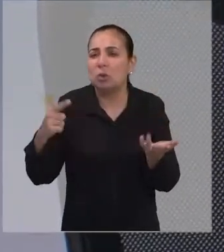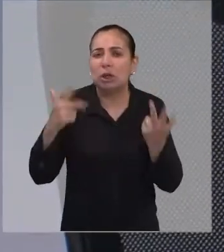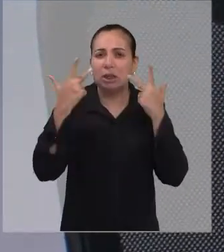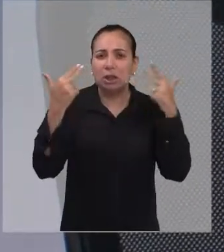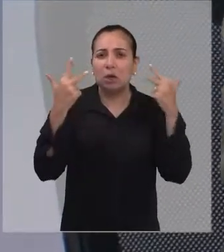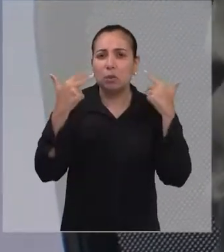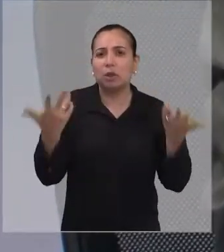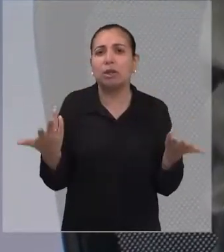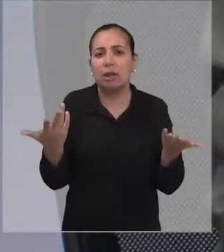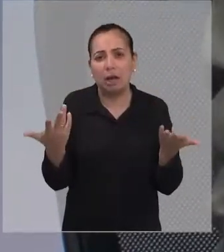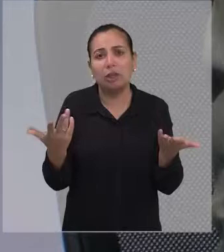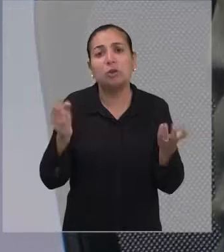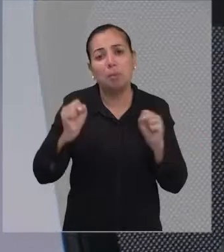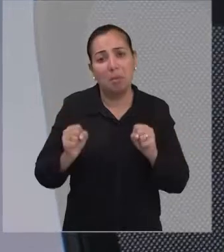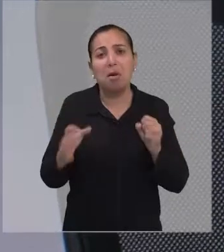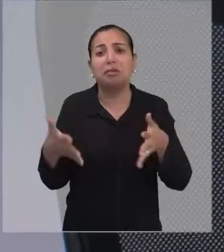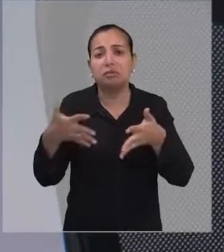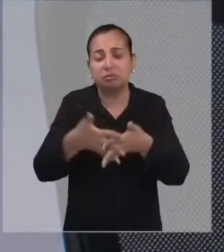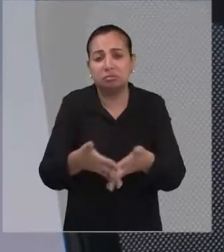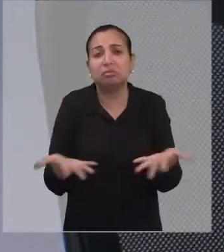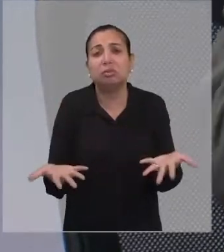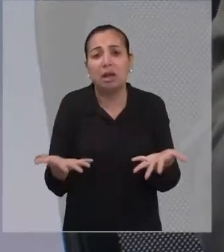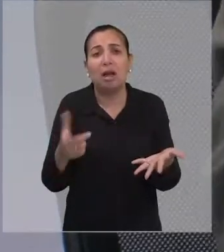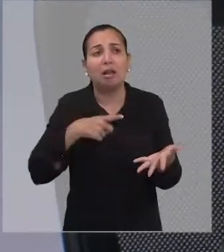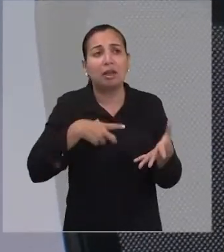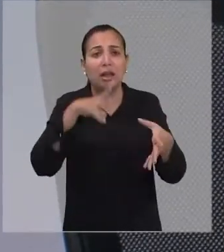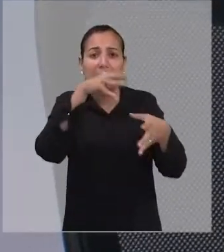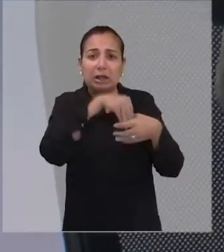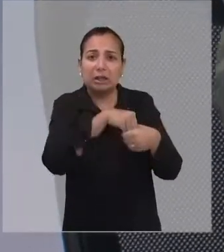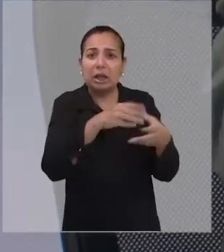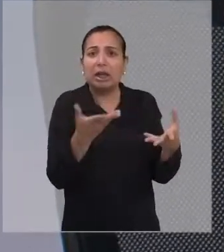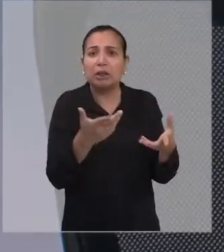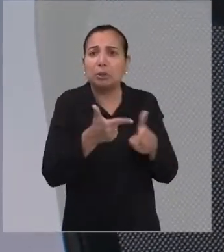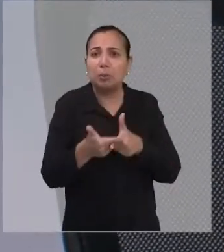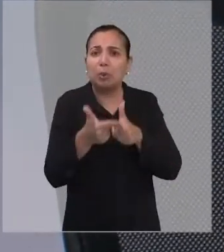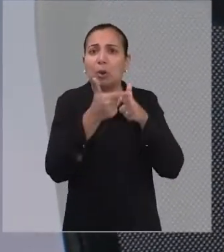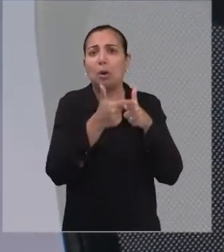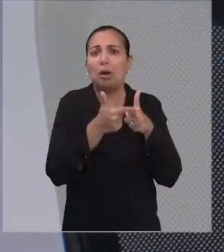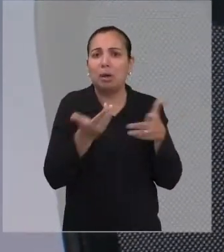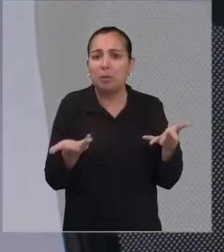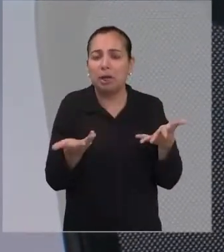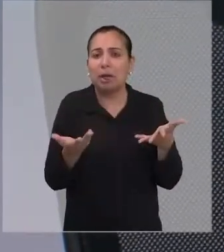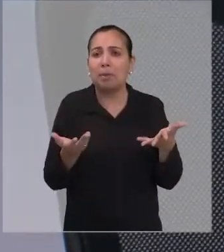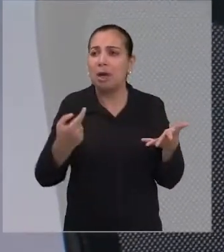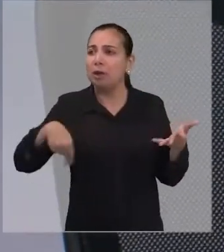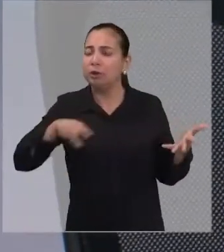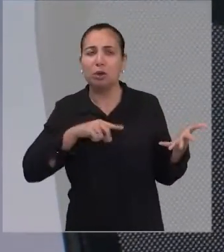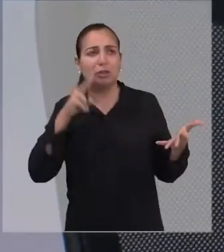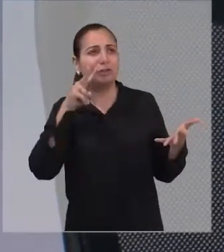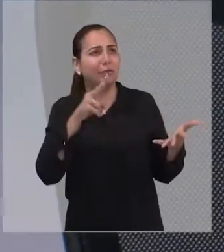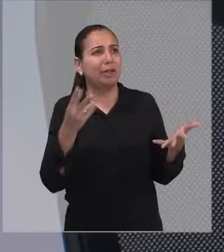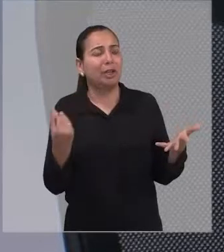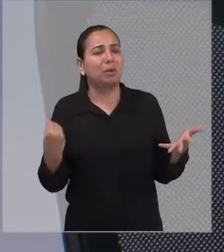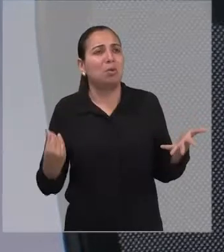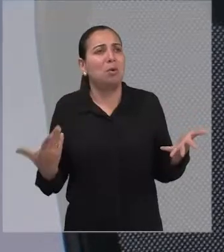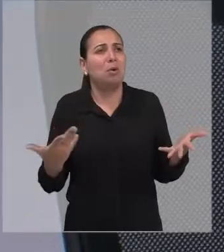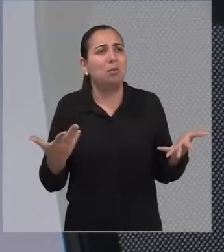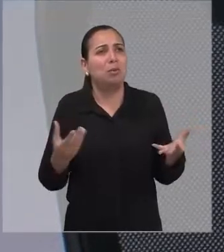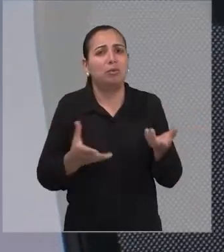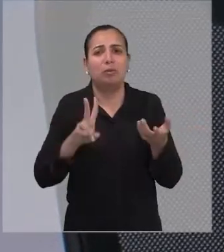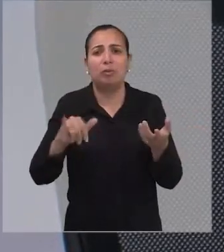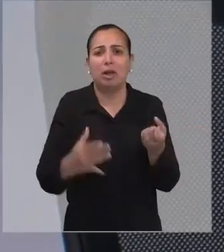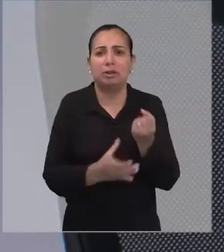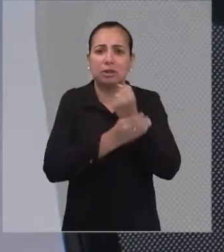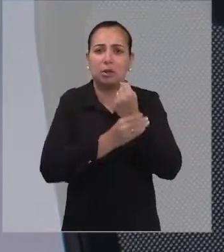As negociações dentro do parlamento, quer dizer, tudo isso gera aí mais insegurança do que o que a gente já tem. E o outro fato que é extremamente